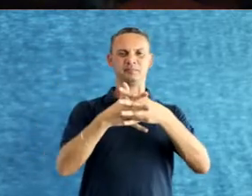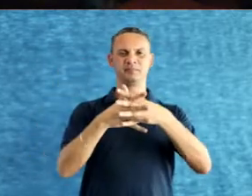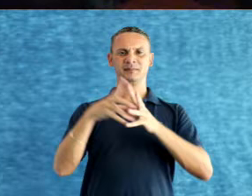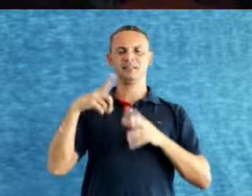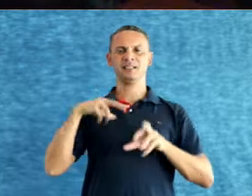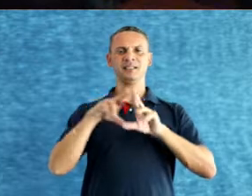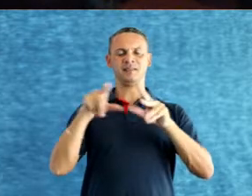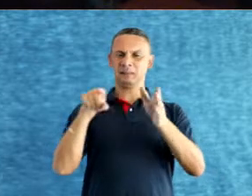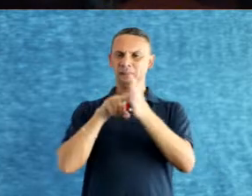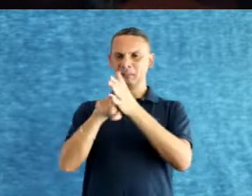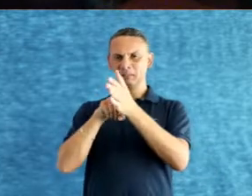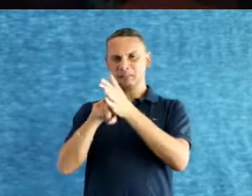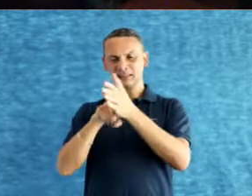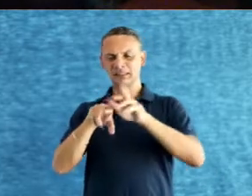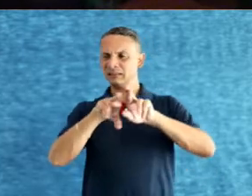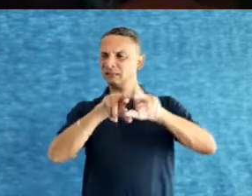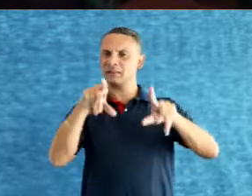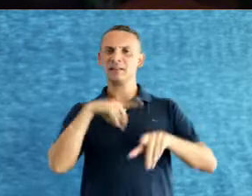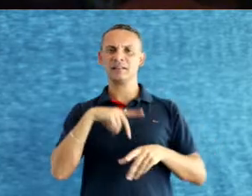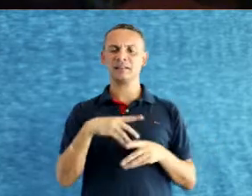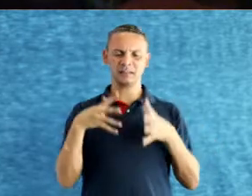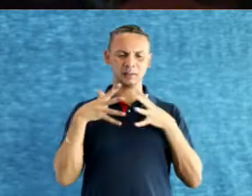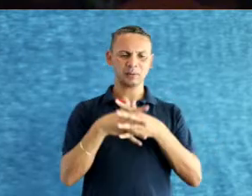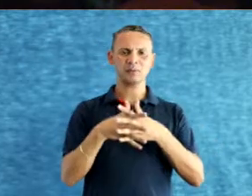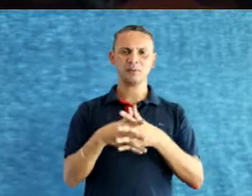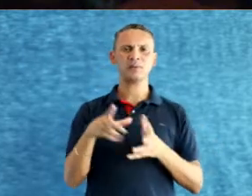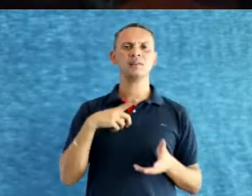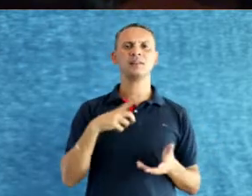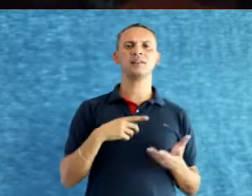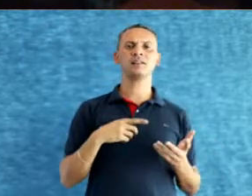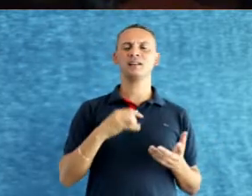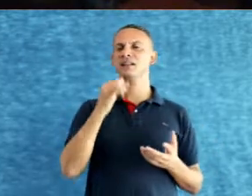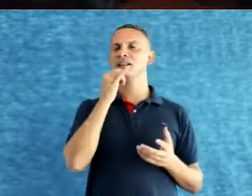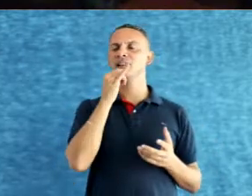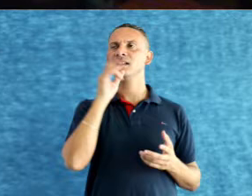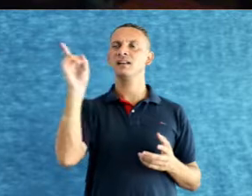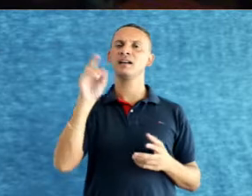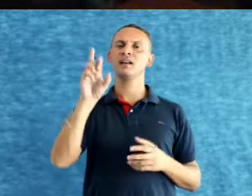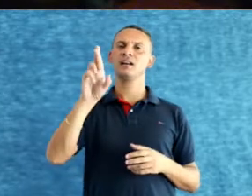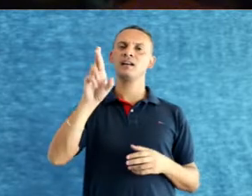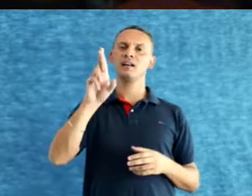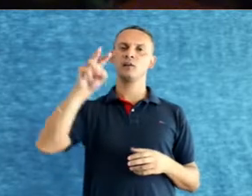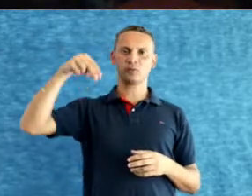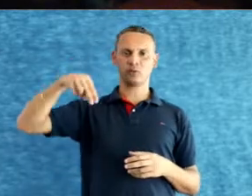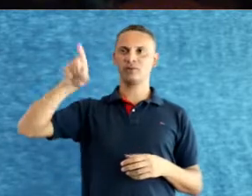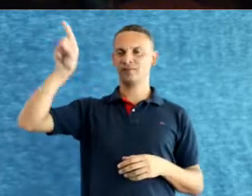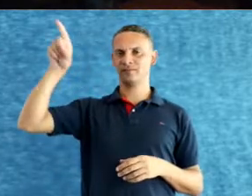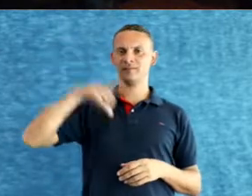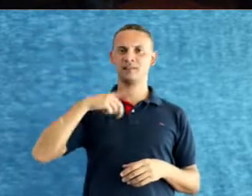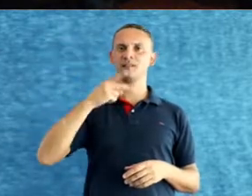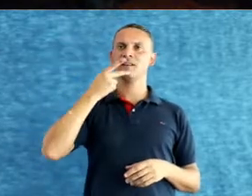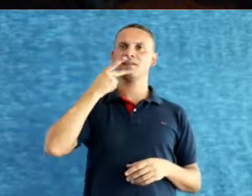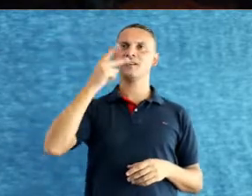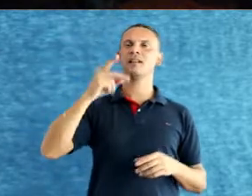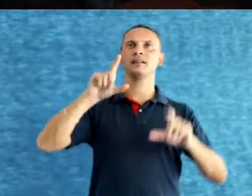dos Reis. Maria Firmina não encontra a imagem dela, pega uma qualquer, cola lá no nome e ficam